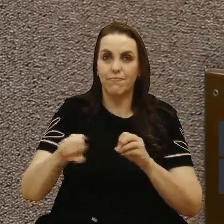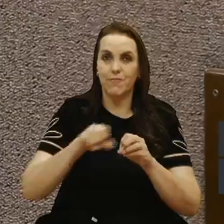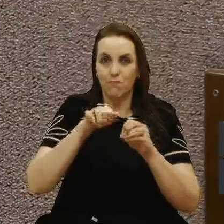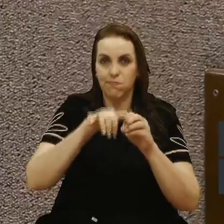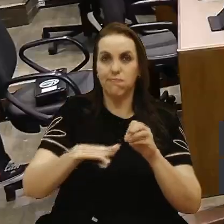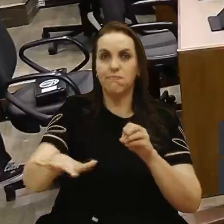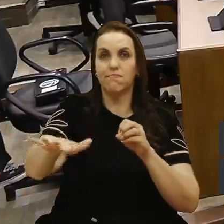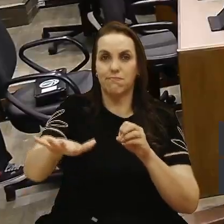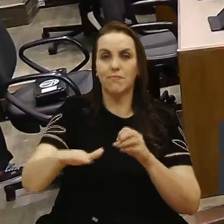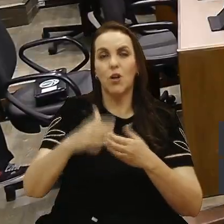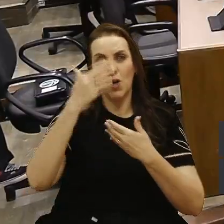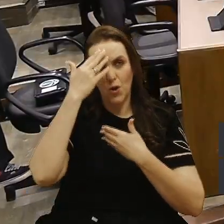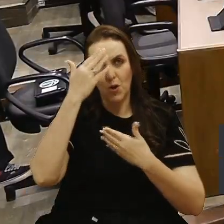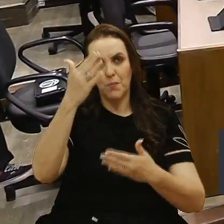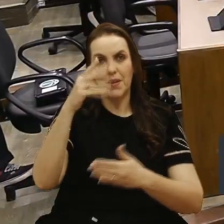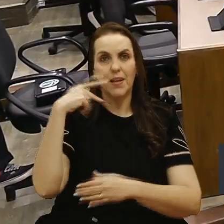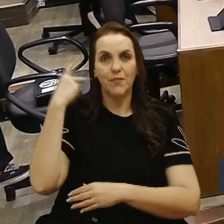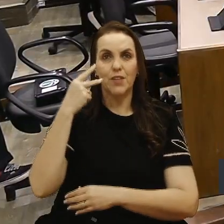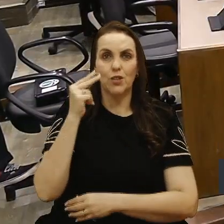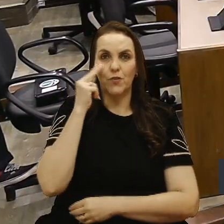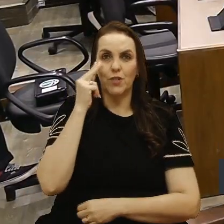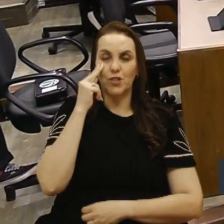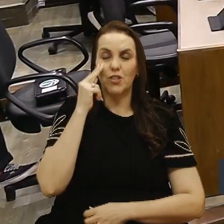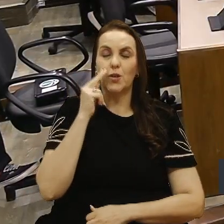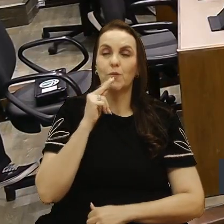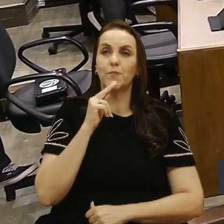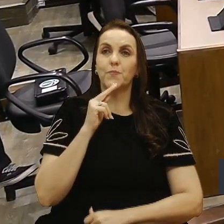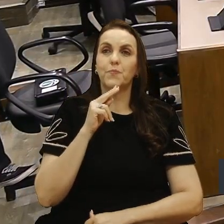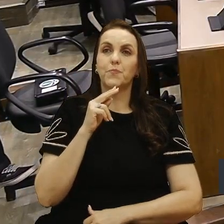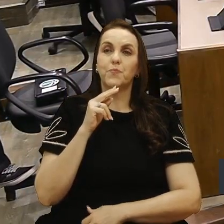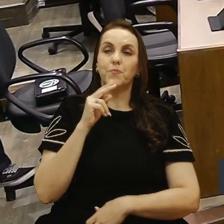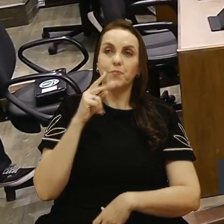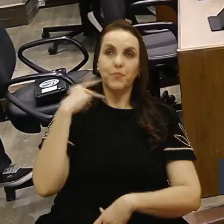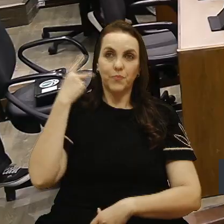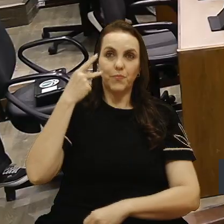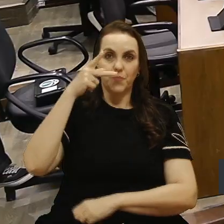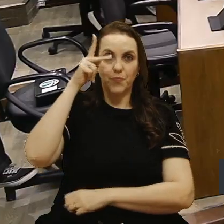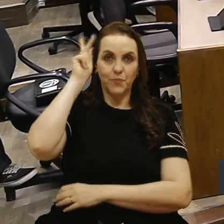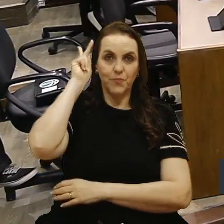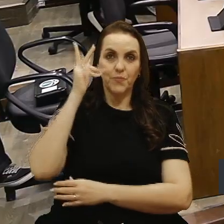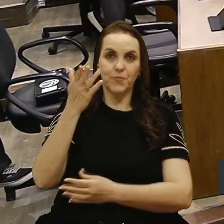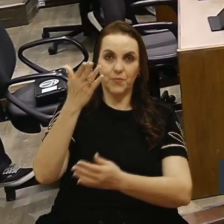vereador. Obrigado, vereador Sandro Fontinel. Vereador Iago Morante.